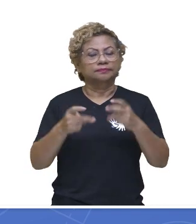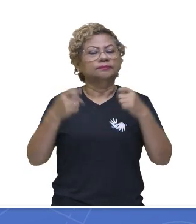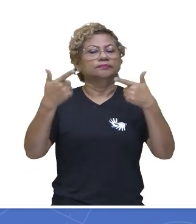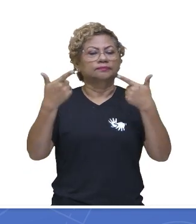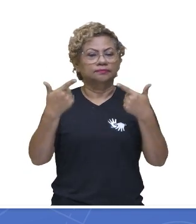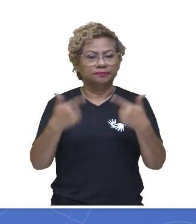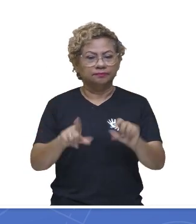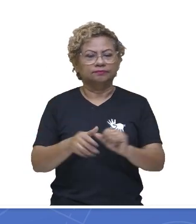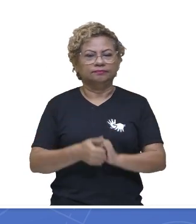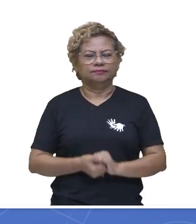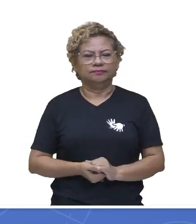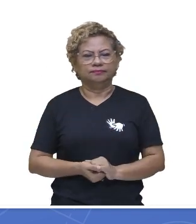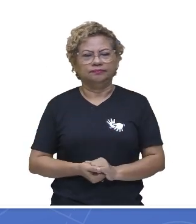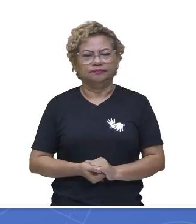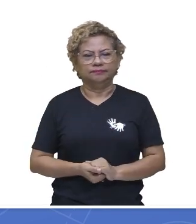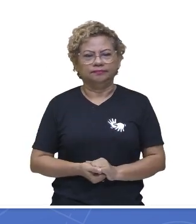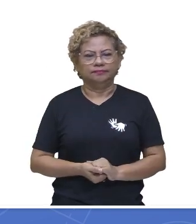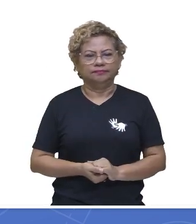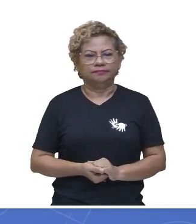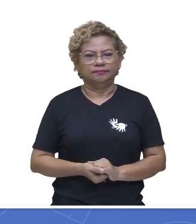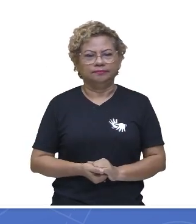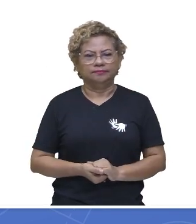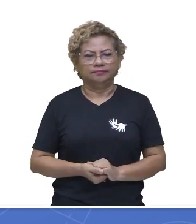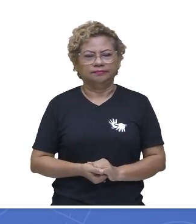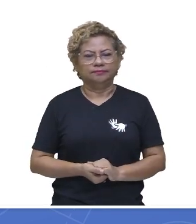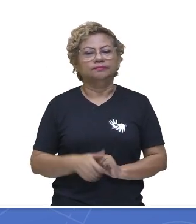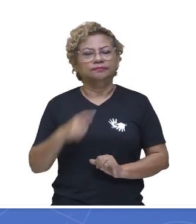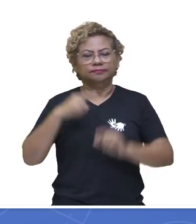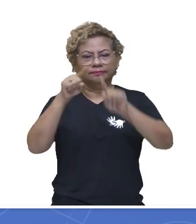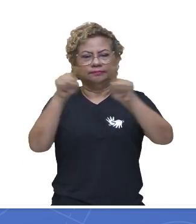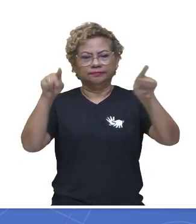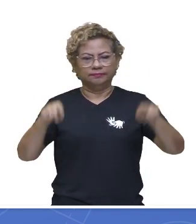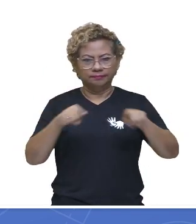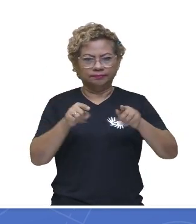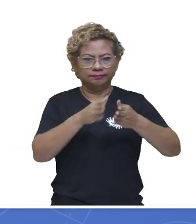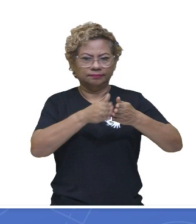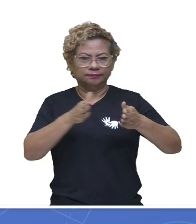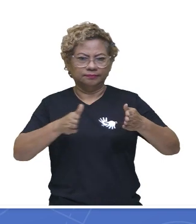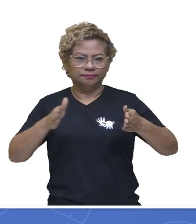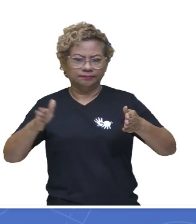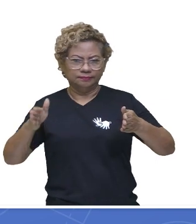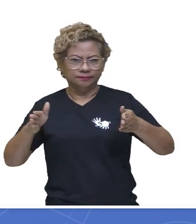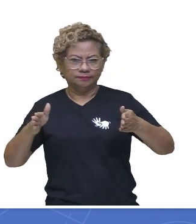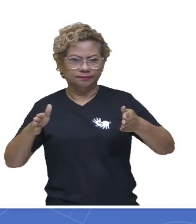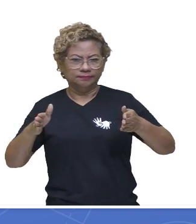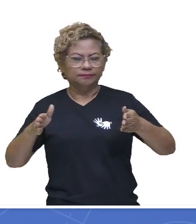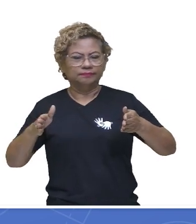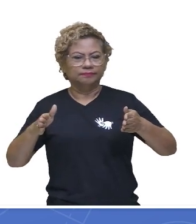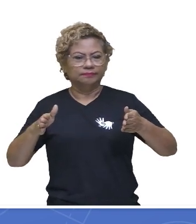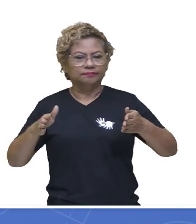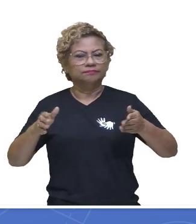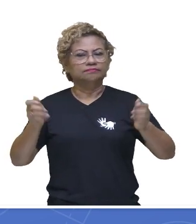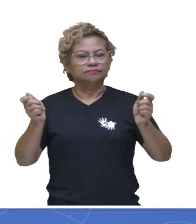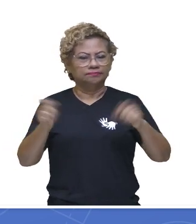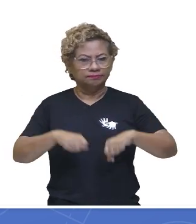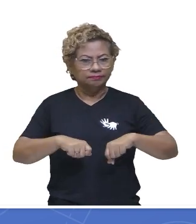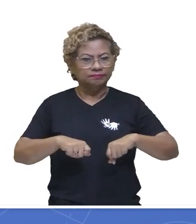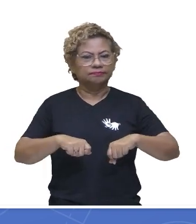que na multiplicação de matrizes, a ordem dos elementos afeta o resultado final. Então,